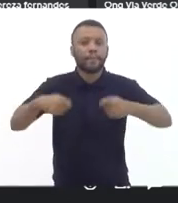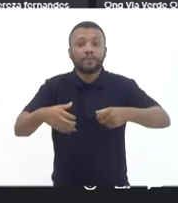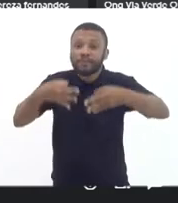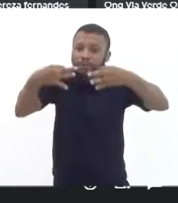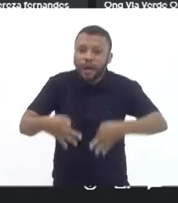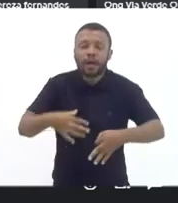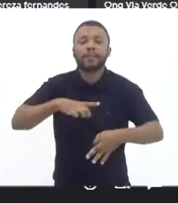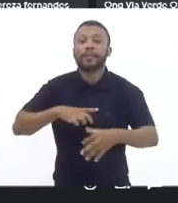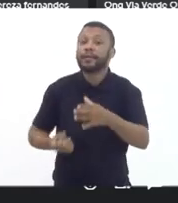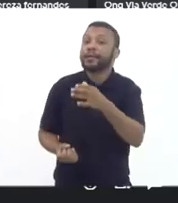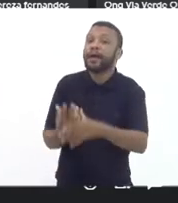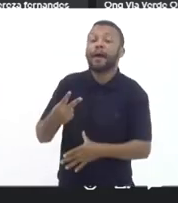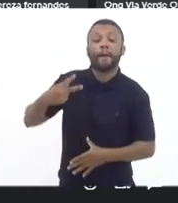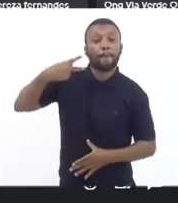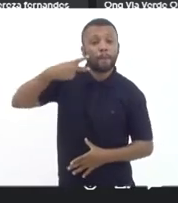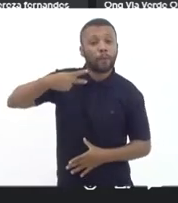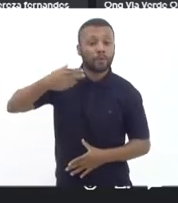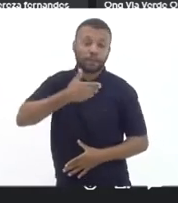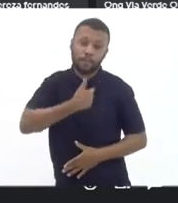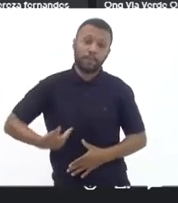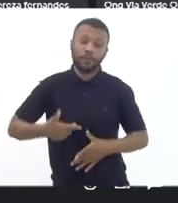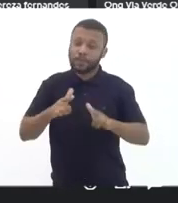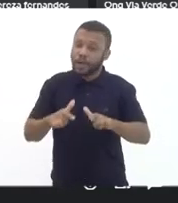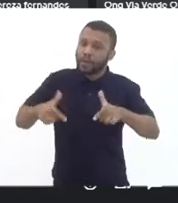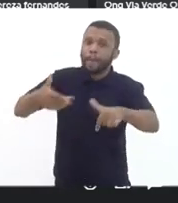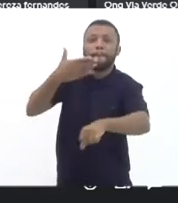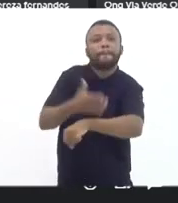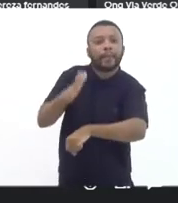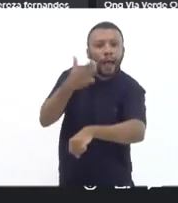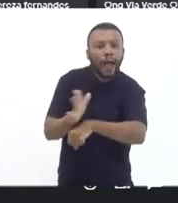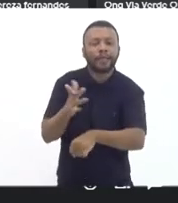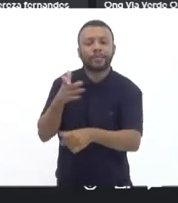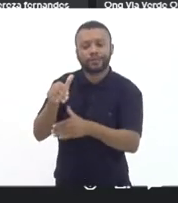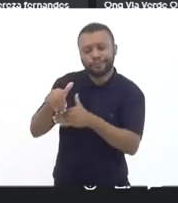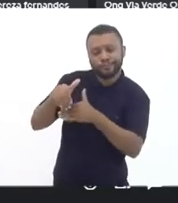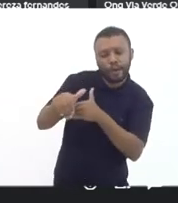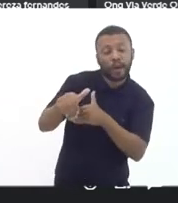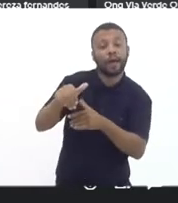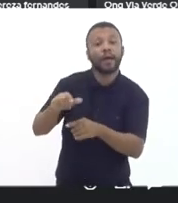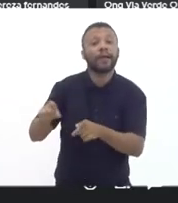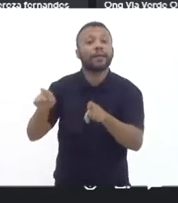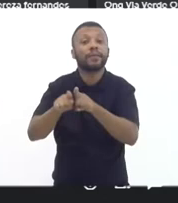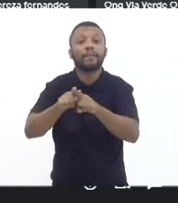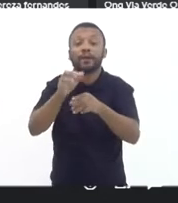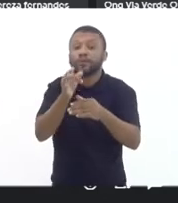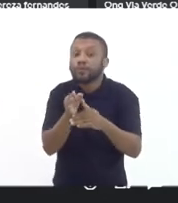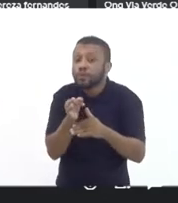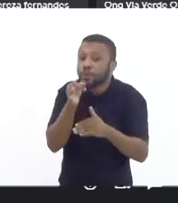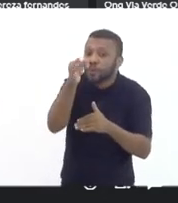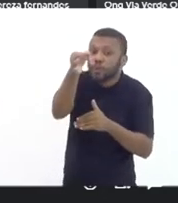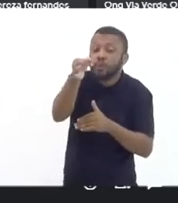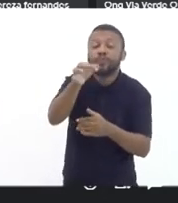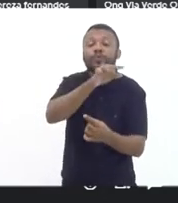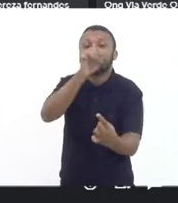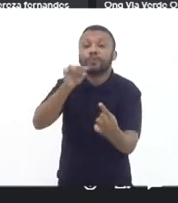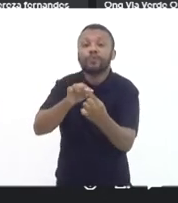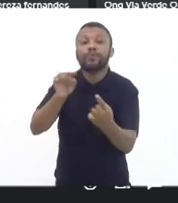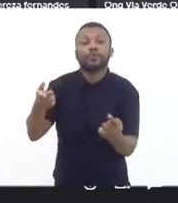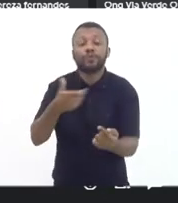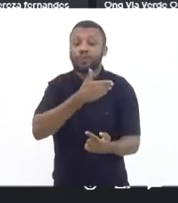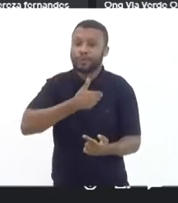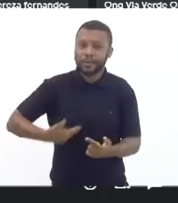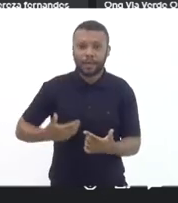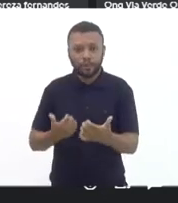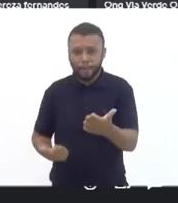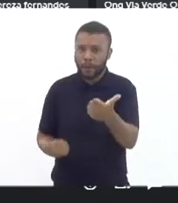políticas públicas de ações práticas de curto, médio e longo prazo nos municípios, com o Estado abraçando e o governo federal cumprindo seu